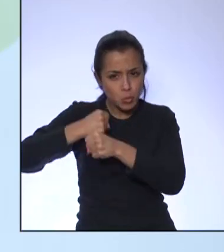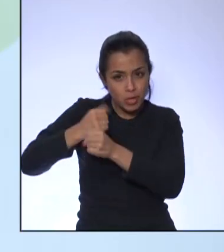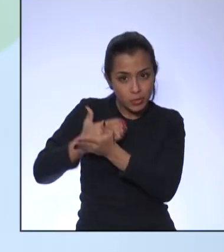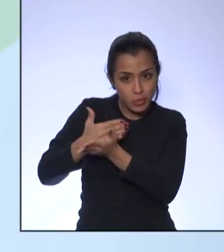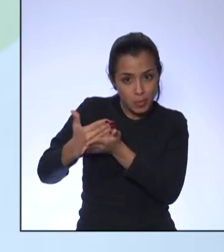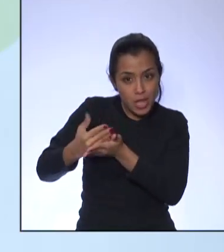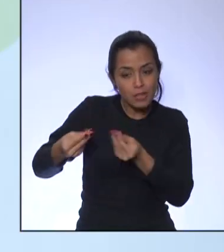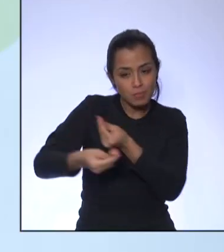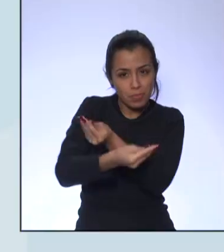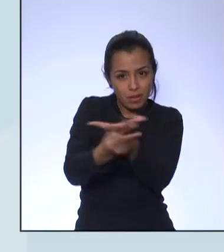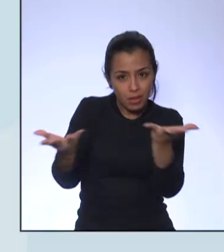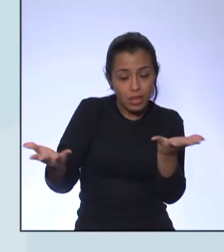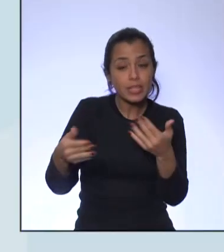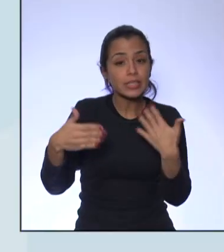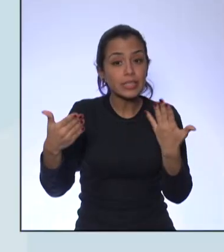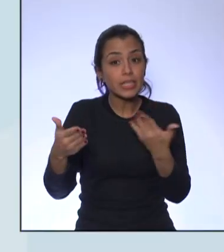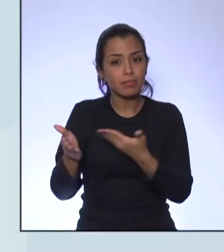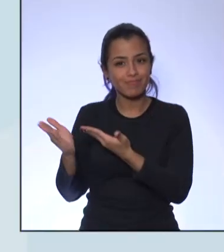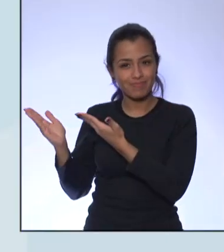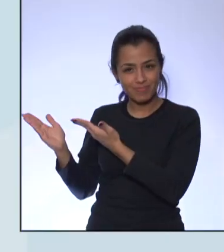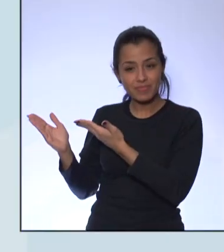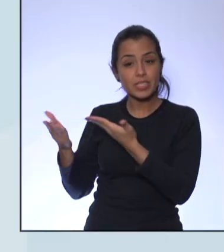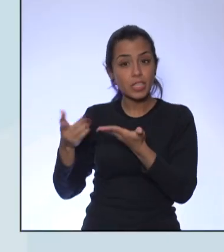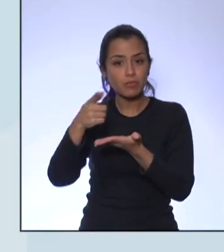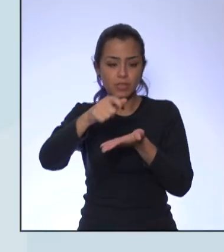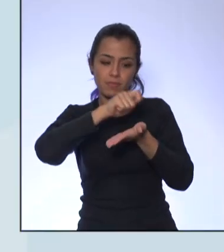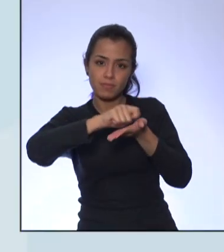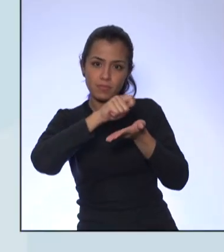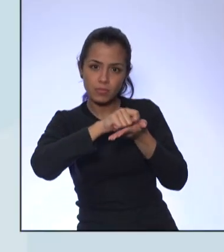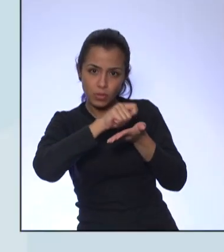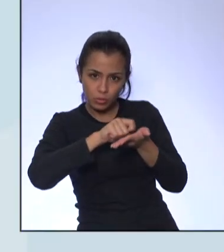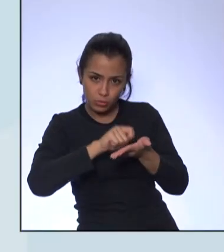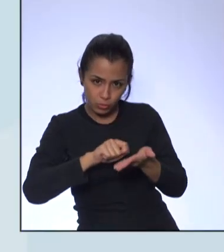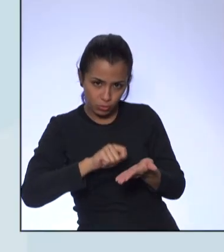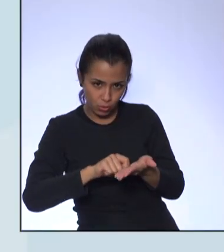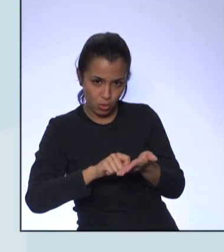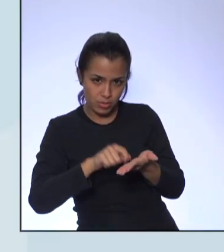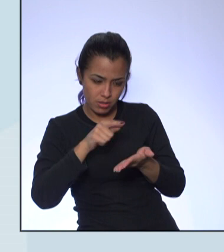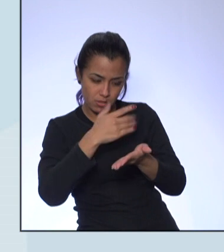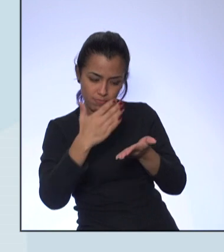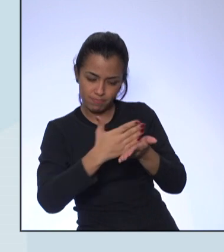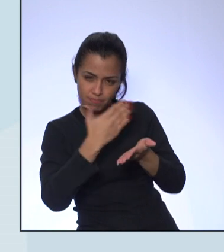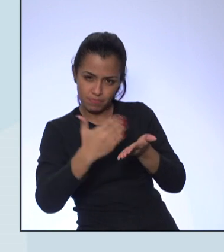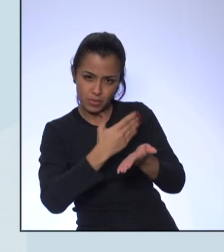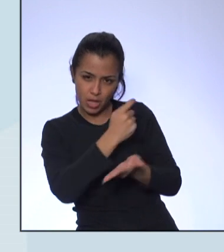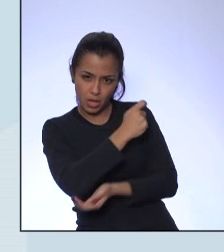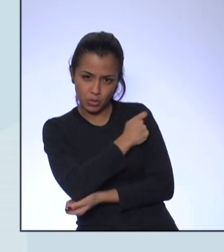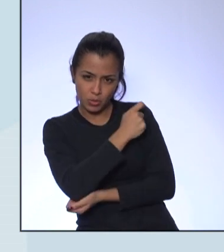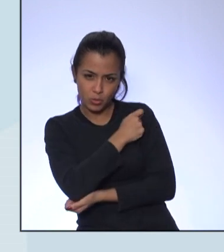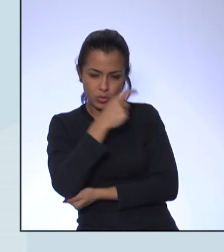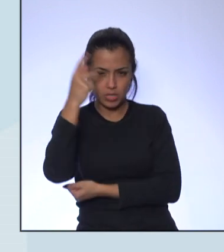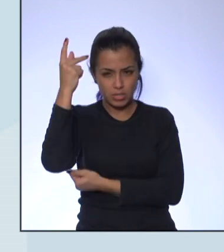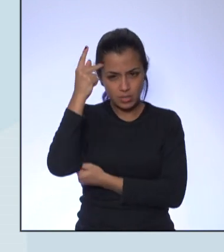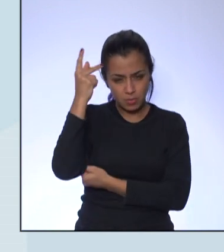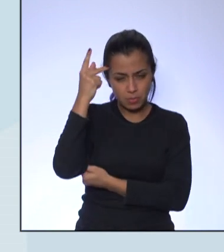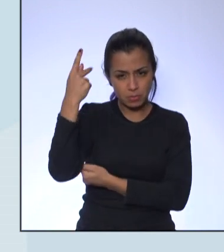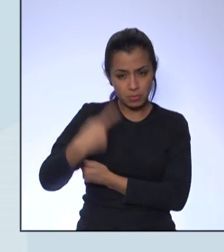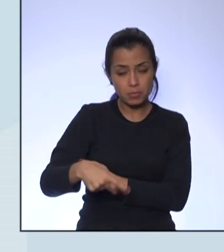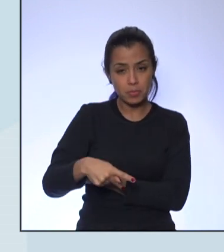receberam, provavelmente começarão a receberão nesse momento. Esse caderno do aluno, que é o caderno do aluno do São Paulo Faz Escola, a